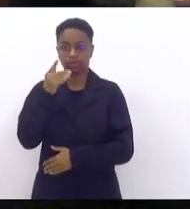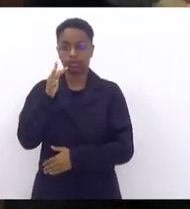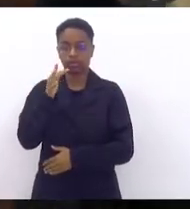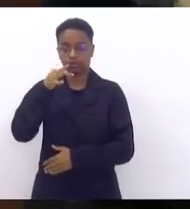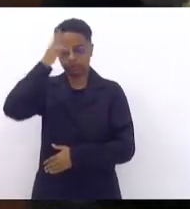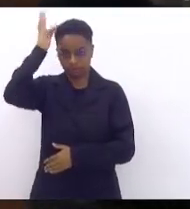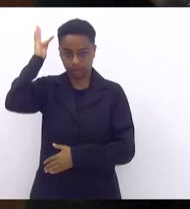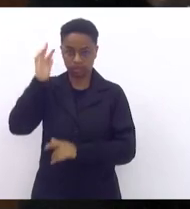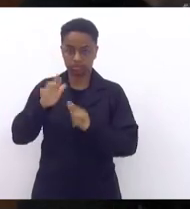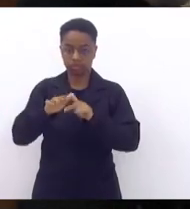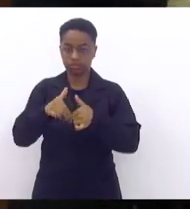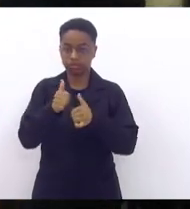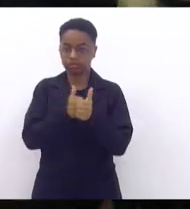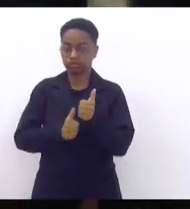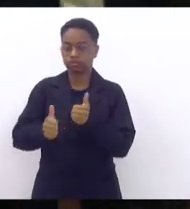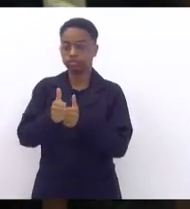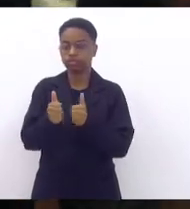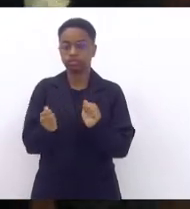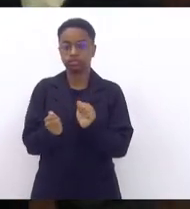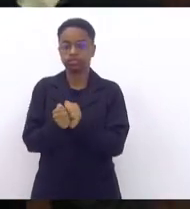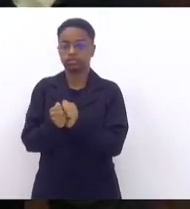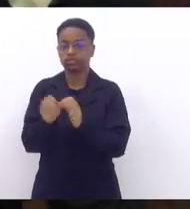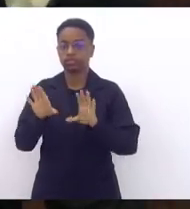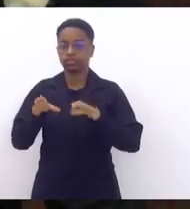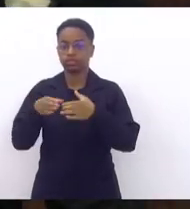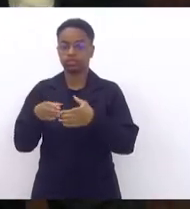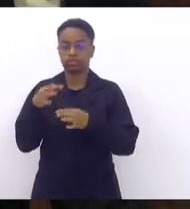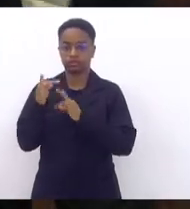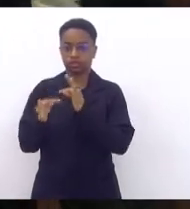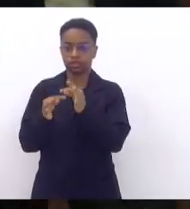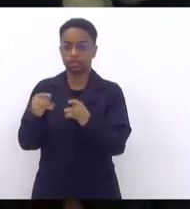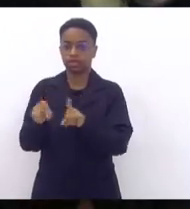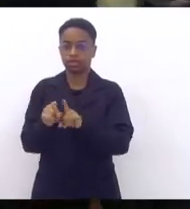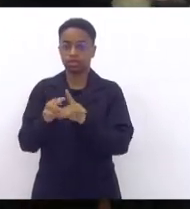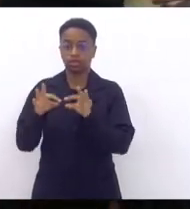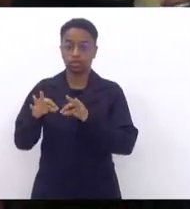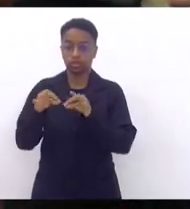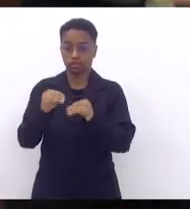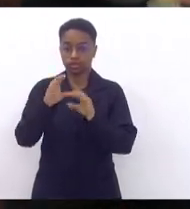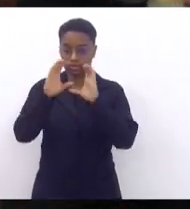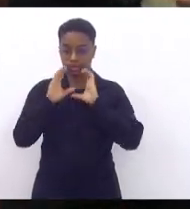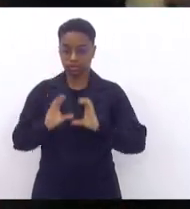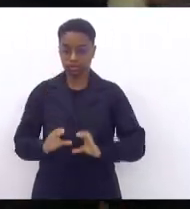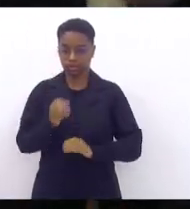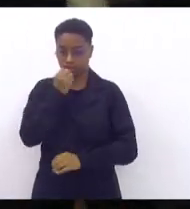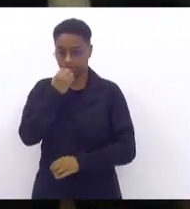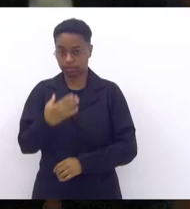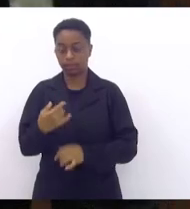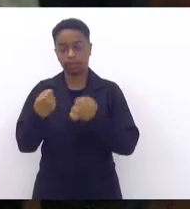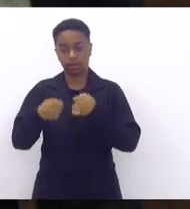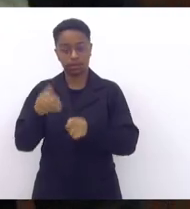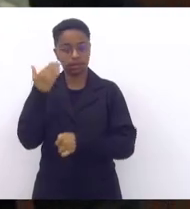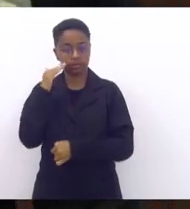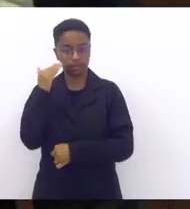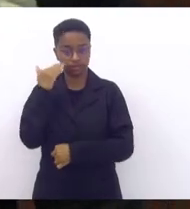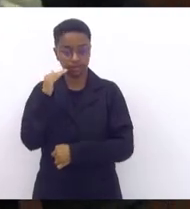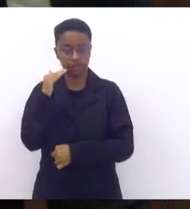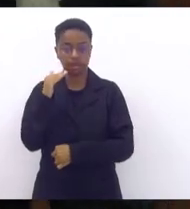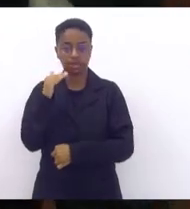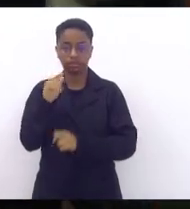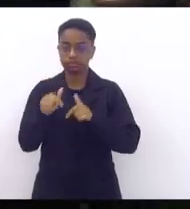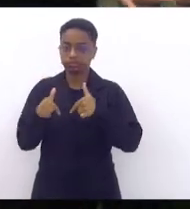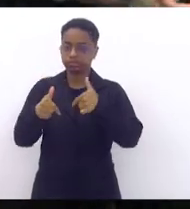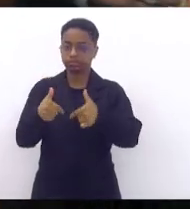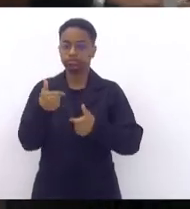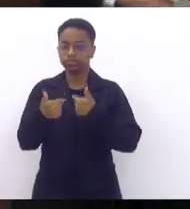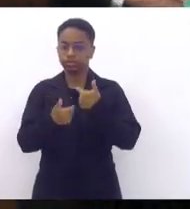junto às comunidades terapêuticas e que todo cidadão de bem deve entender que eles executam um grande